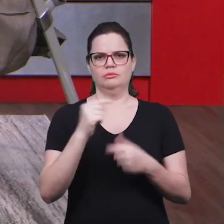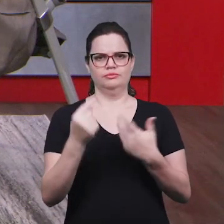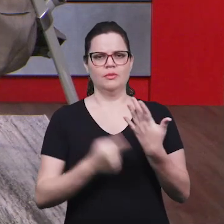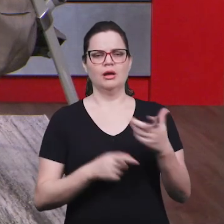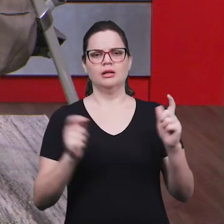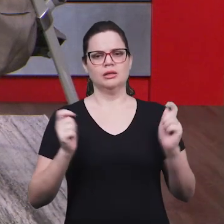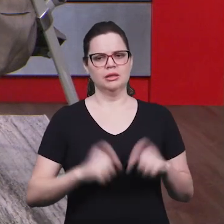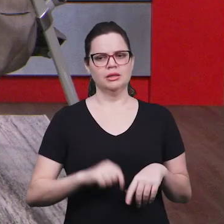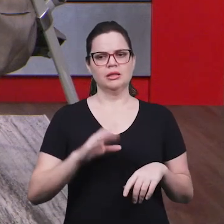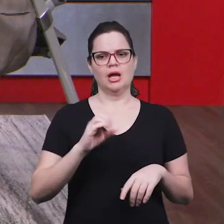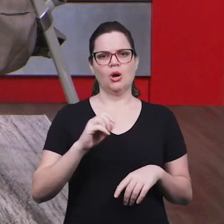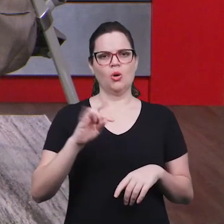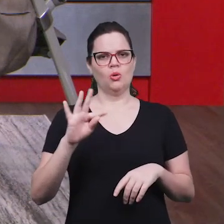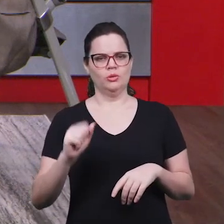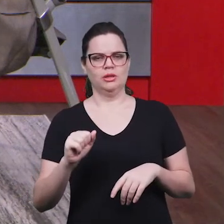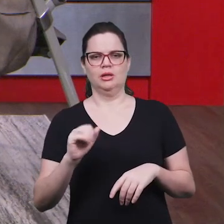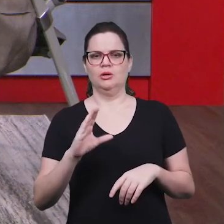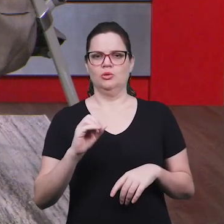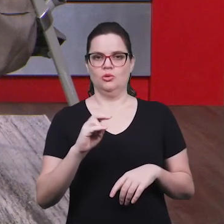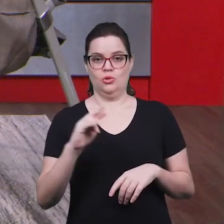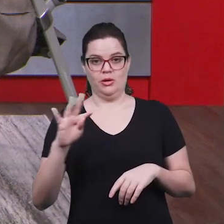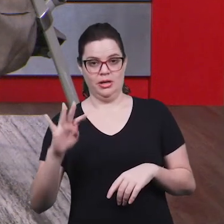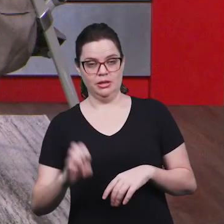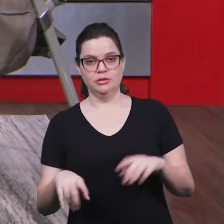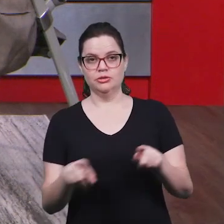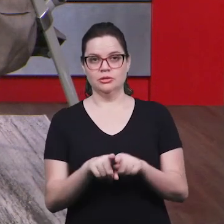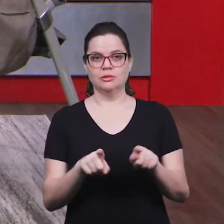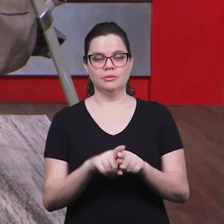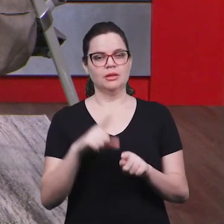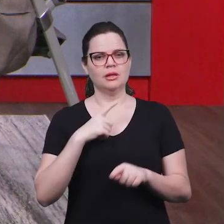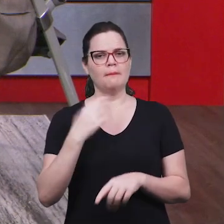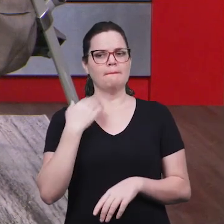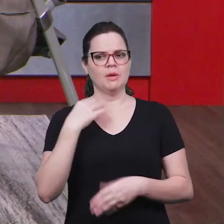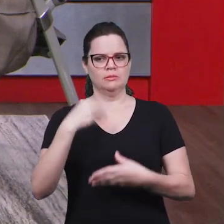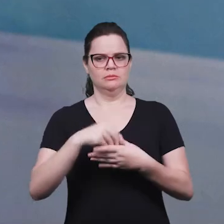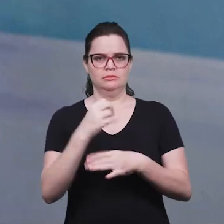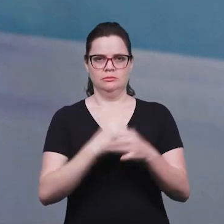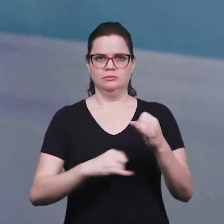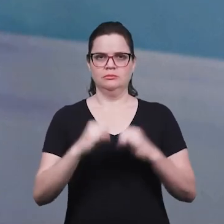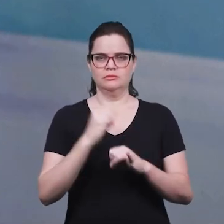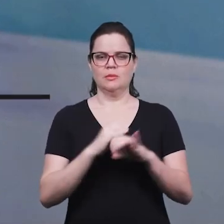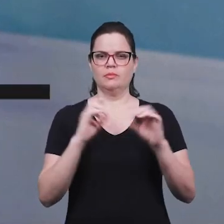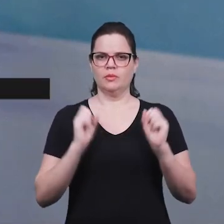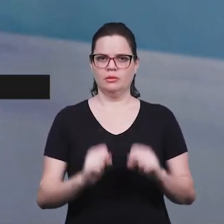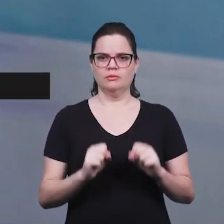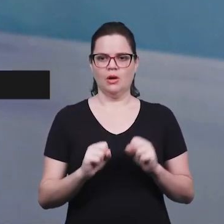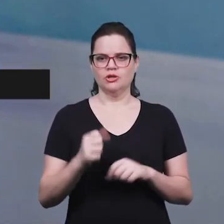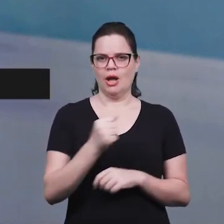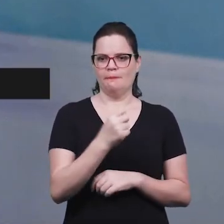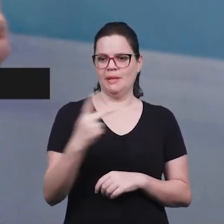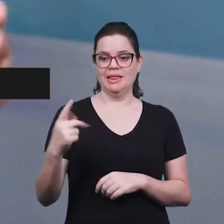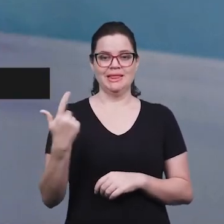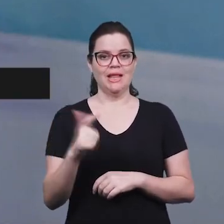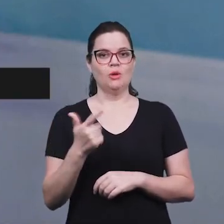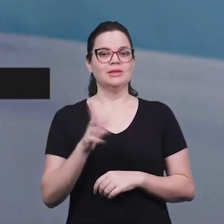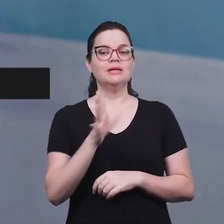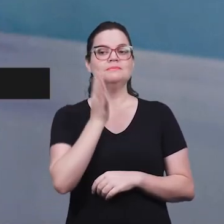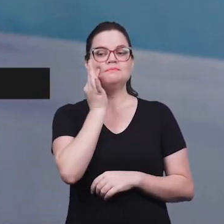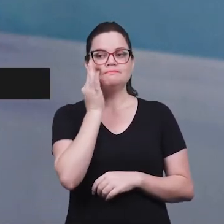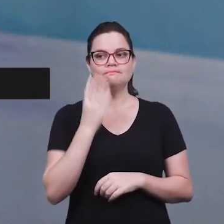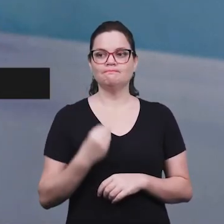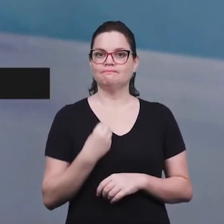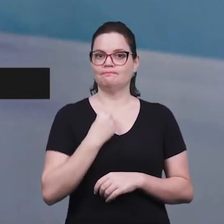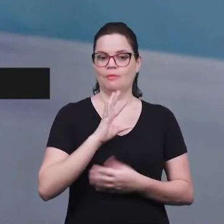corrente, conta de banco digital, não tem unidade física, mas você transaciona por aplicativo e não tem